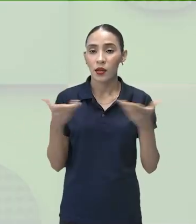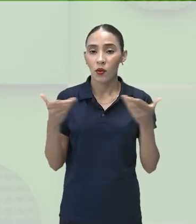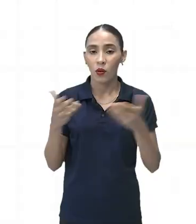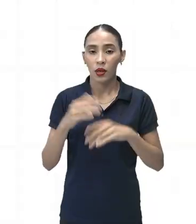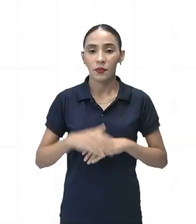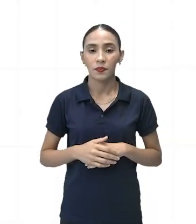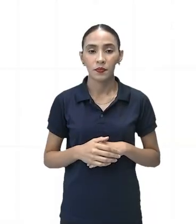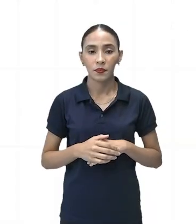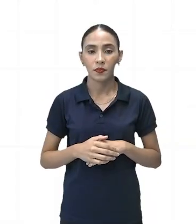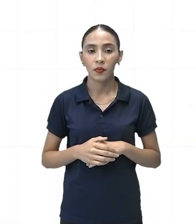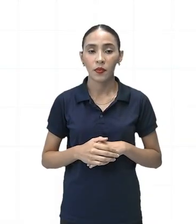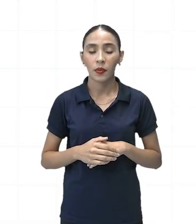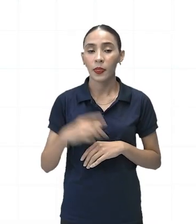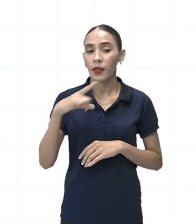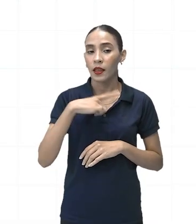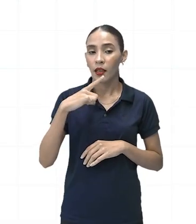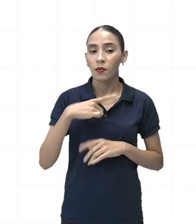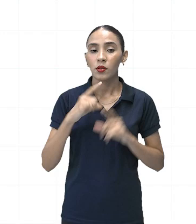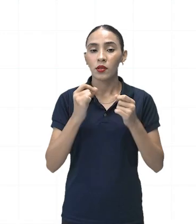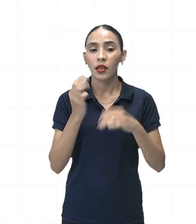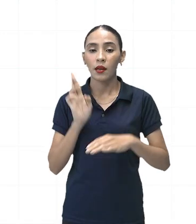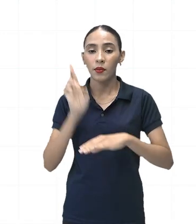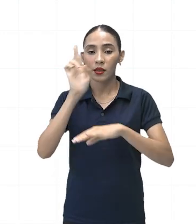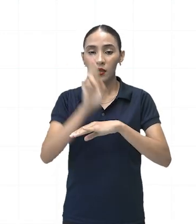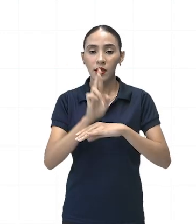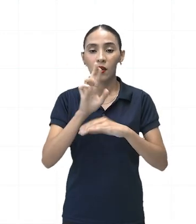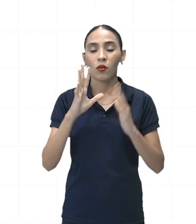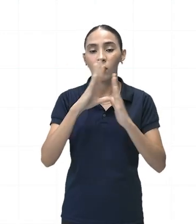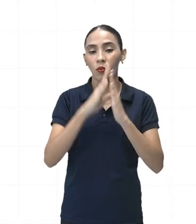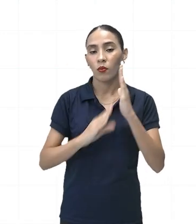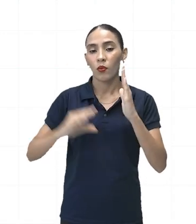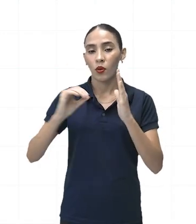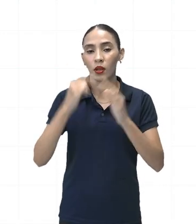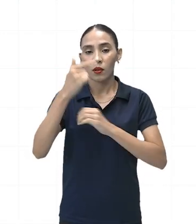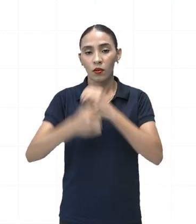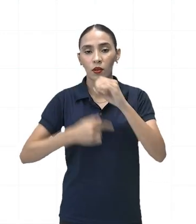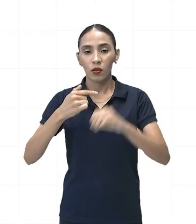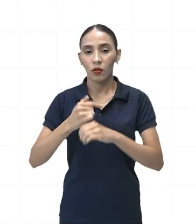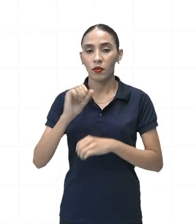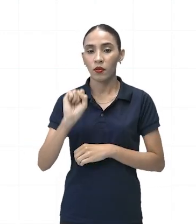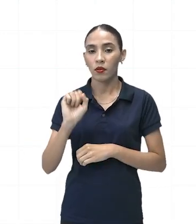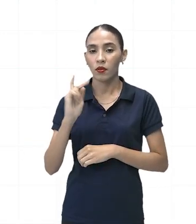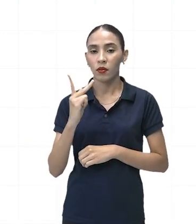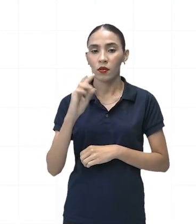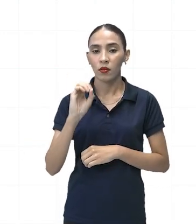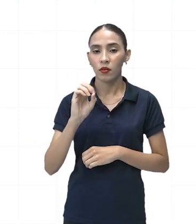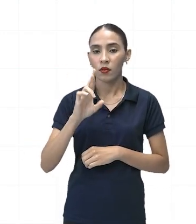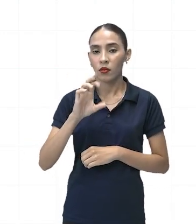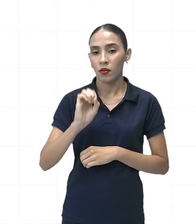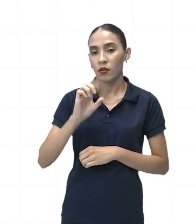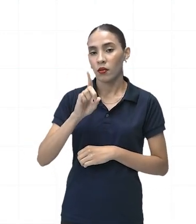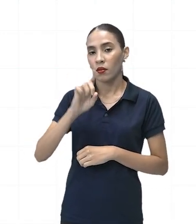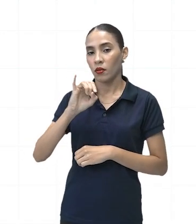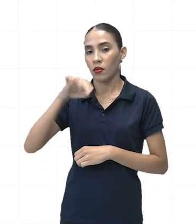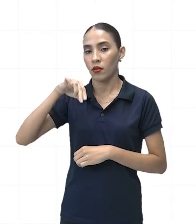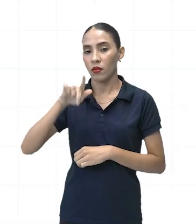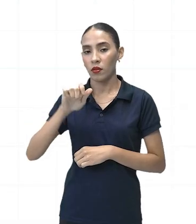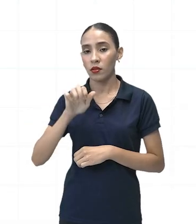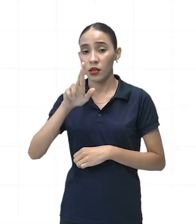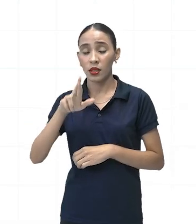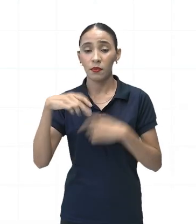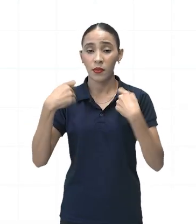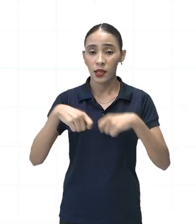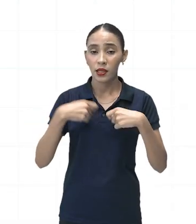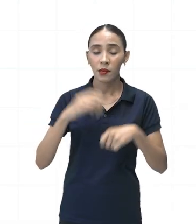agora. Nós temos a representação agora do modelo atômico de Schrödinger. Nele,